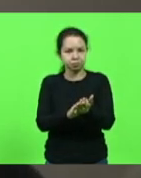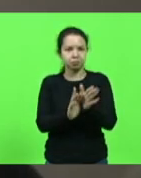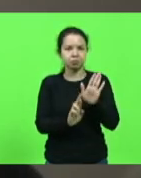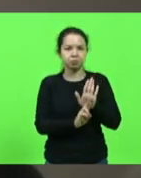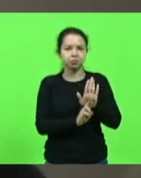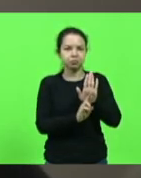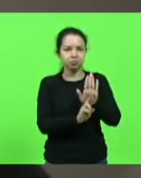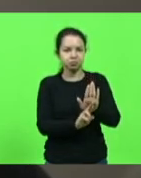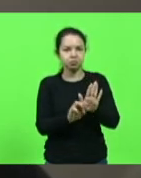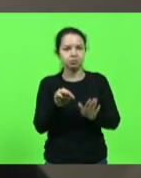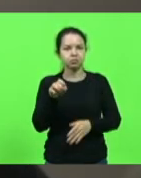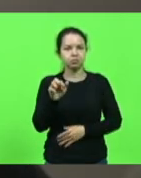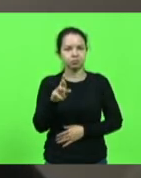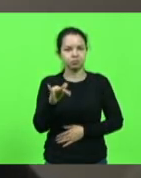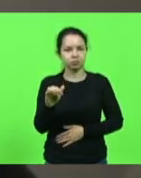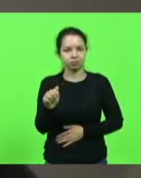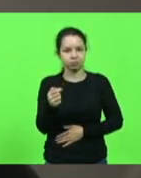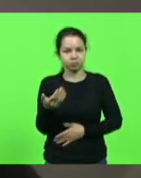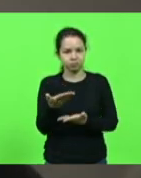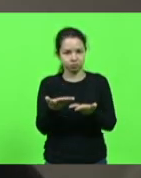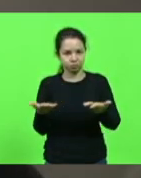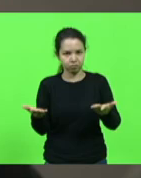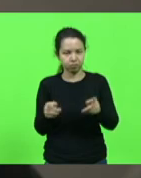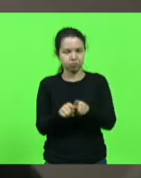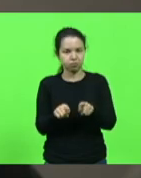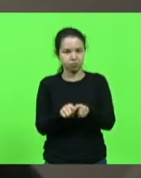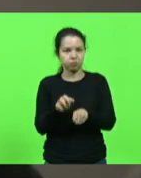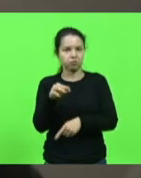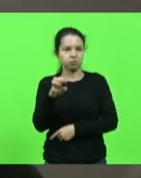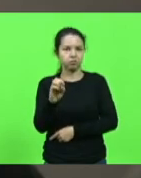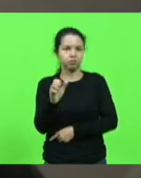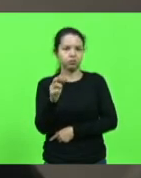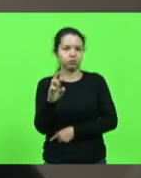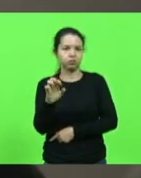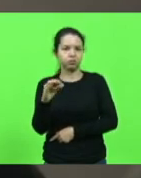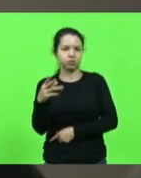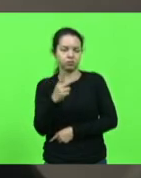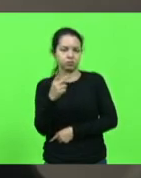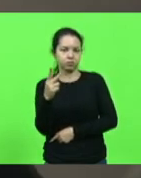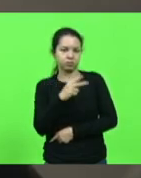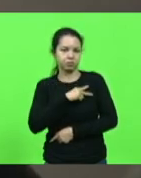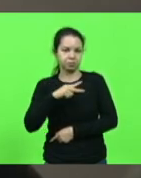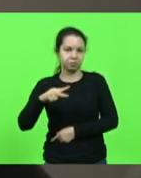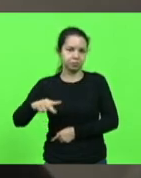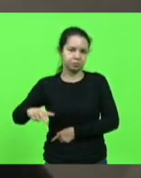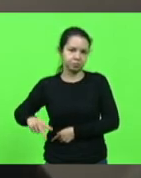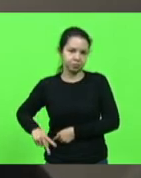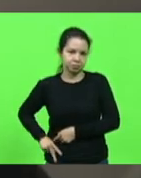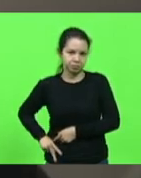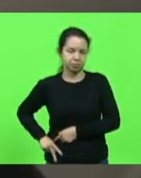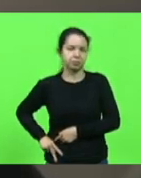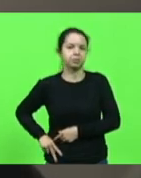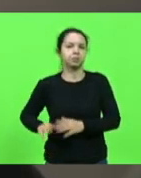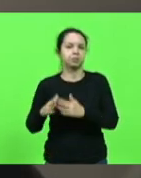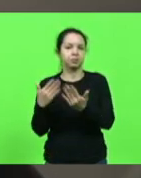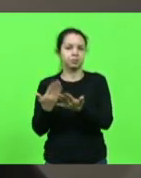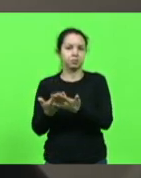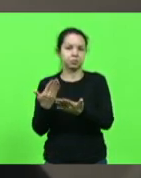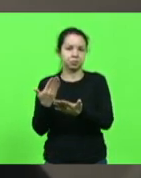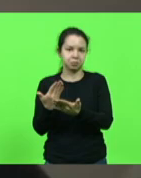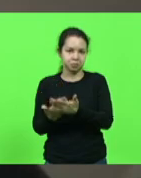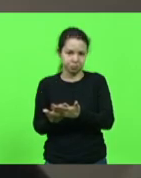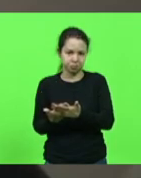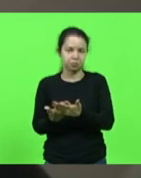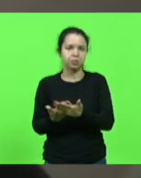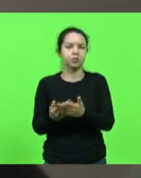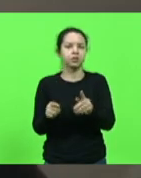senhora Maria Piacentini e do Moacir Pereira, vice-presidente e presidente da Academia Catarinense, a